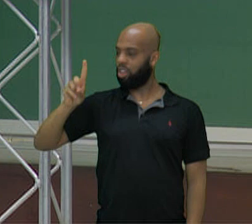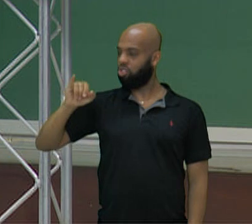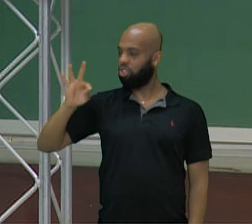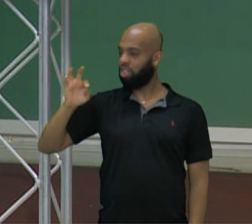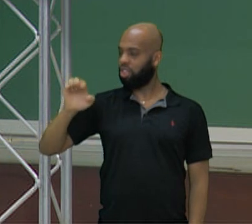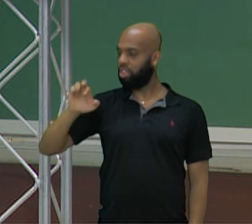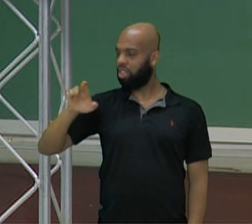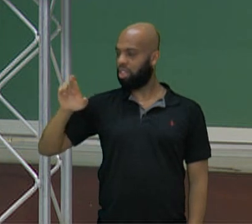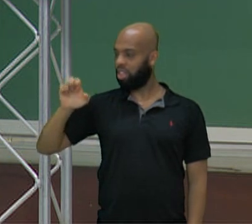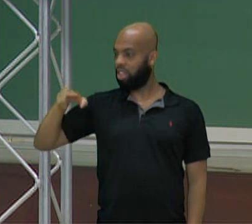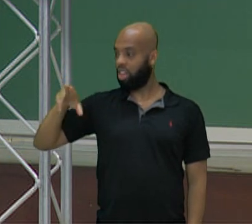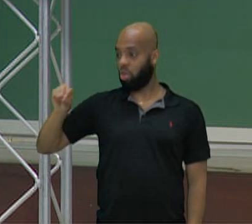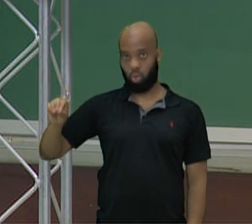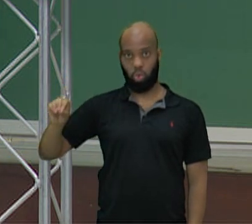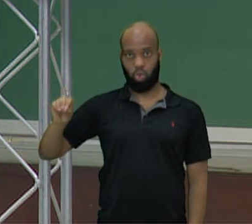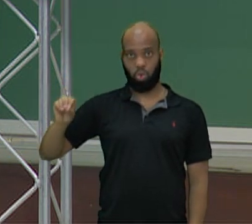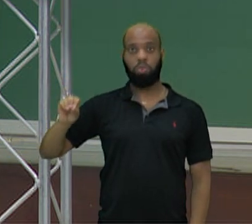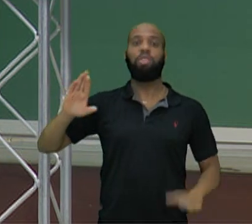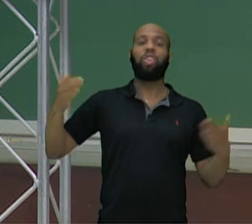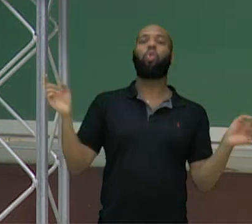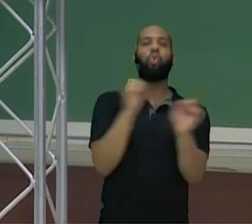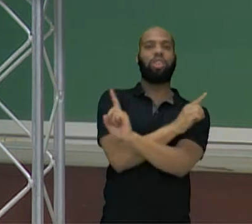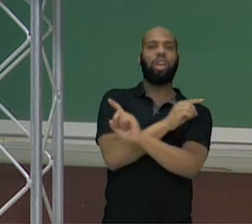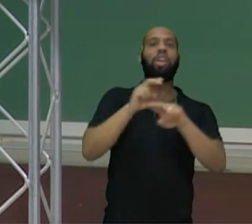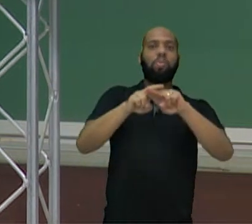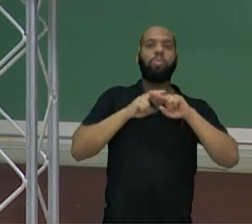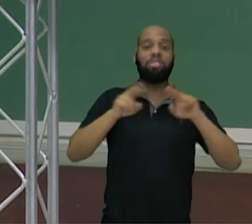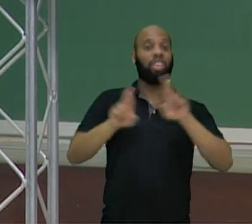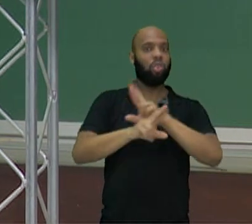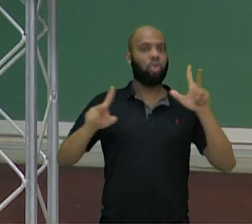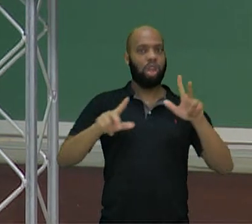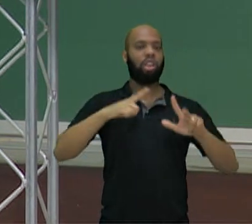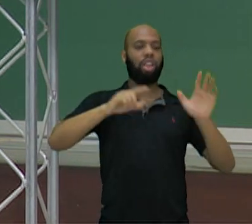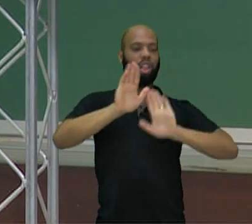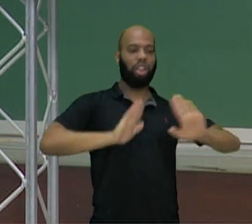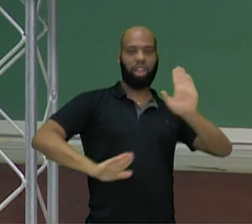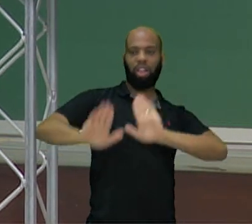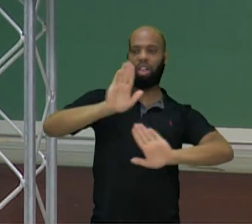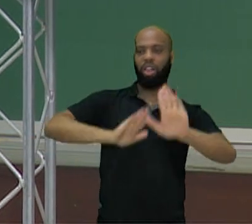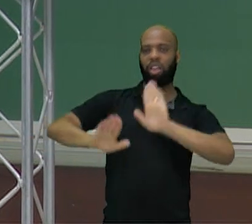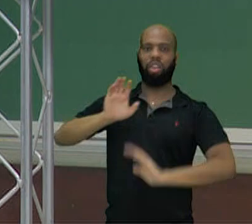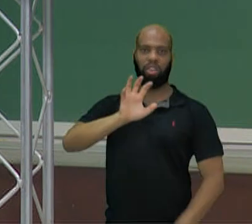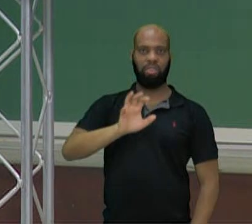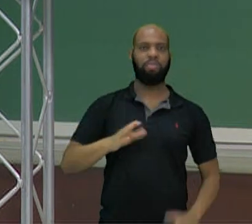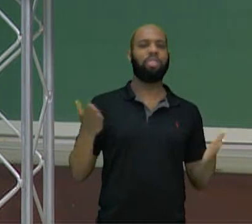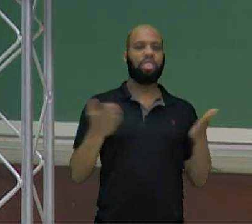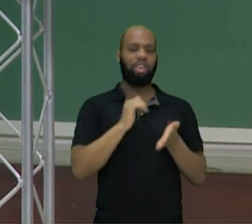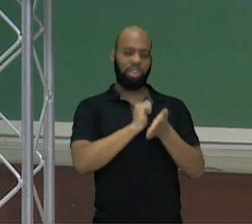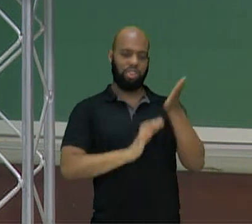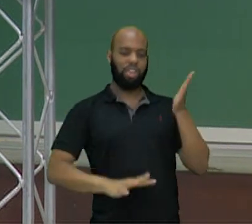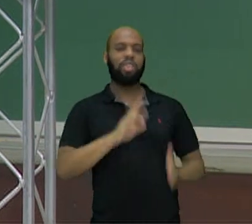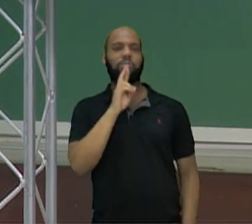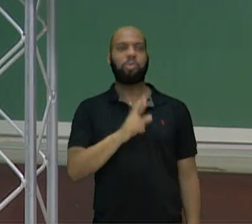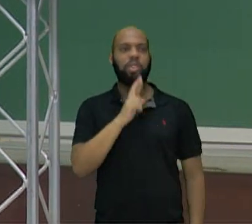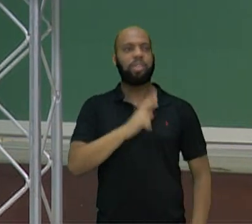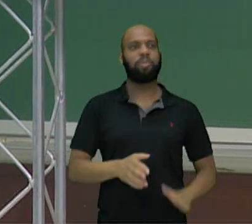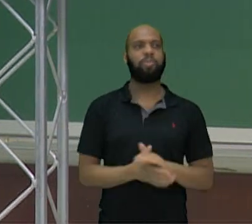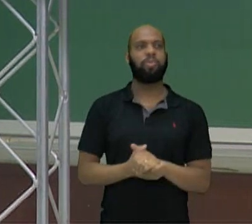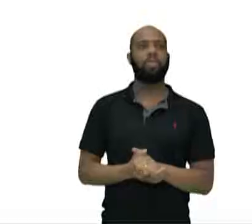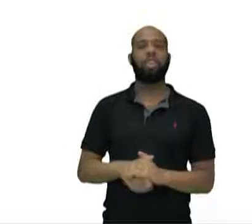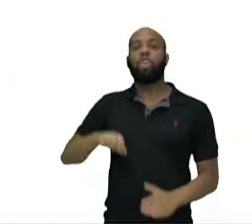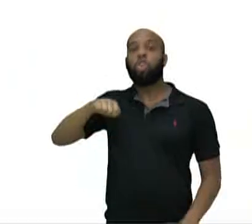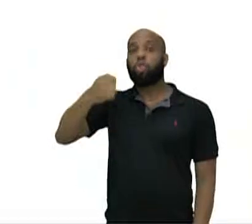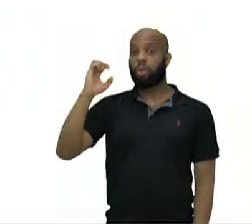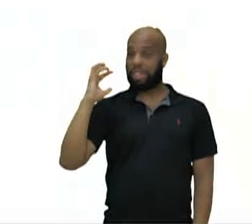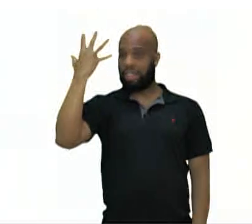verão seco. Por isso que ele é uma exceção. Temos que tomar um cuidado nisso aí. Vamos fazer uma atividade? Olha lá. Sobre